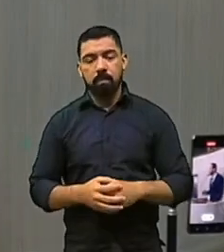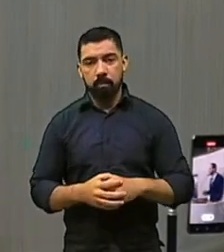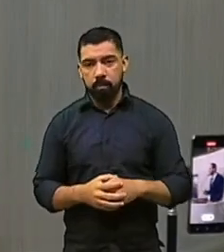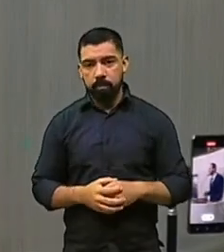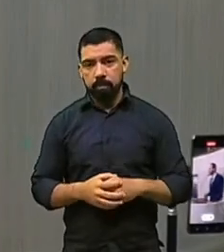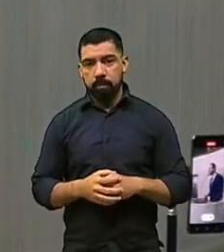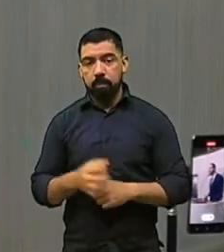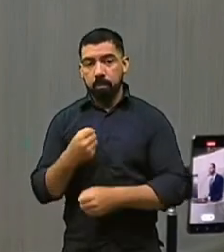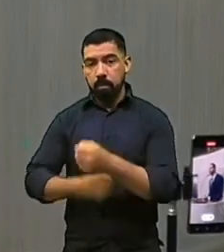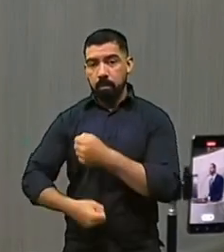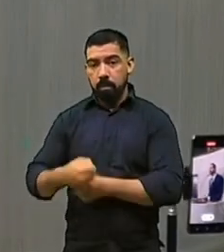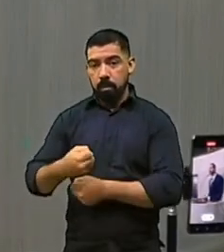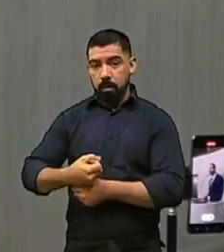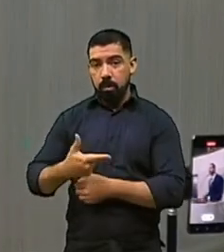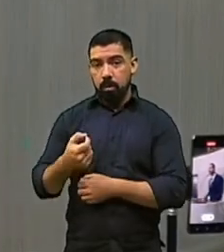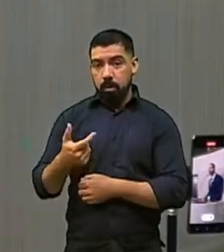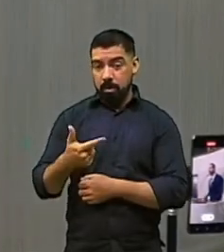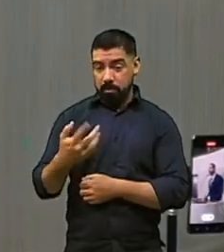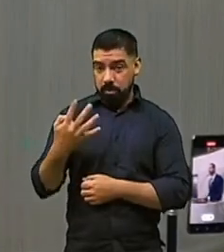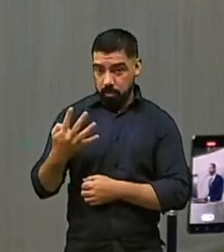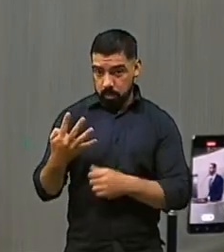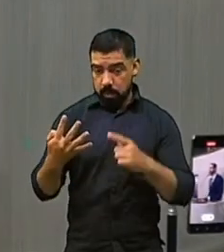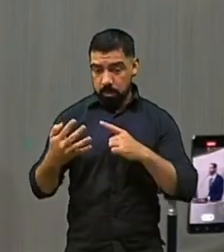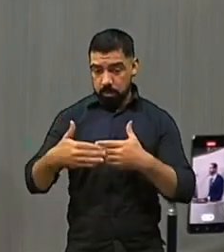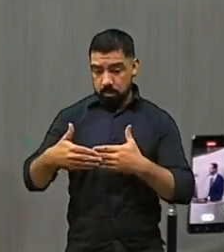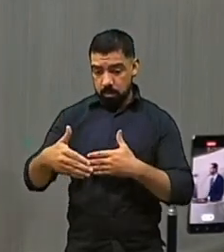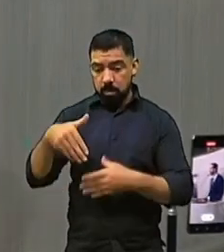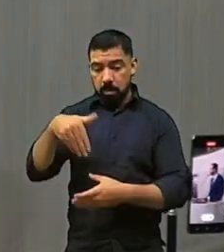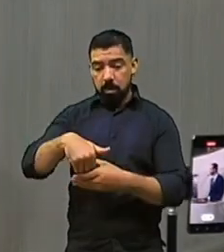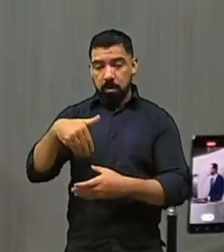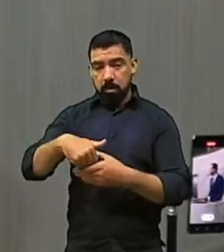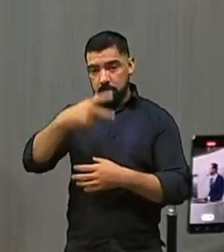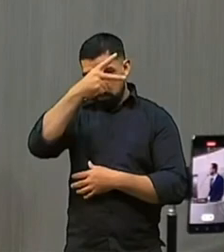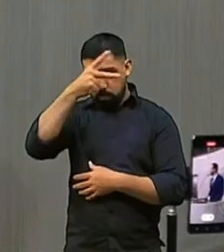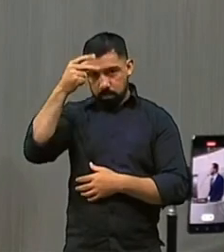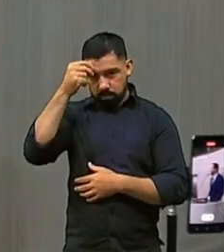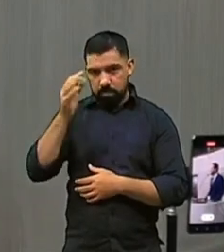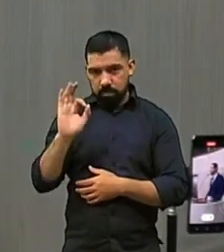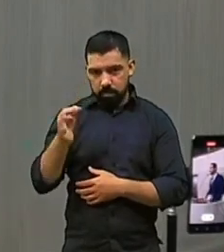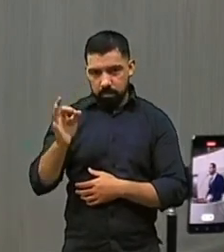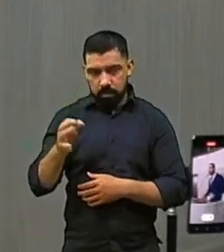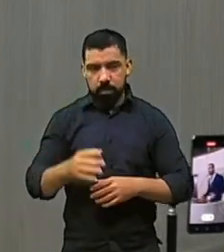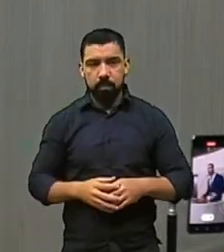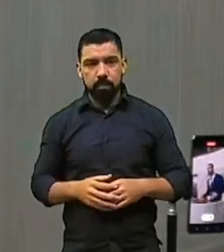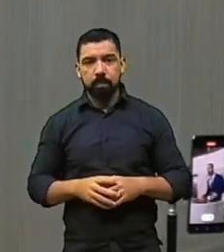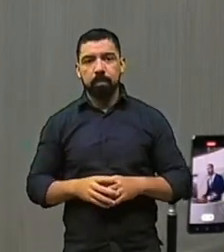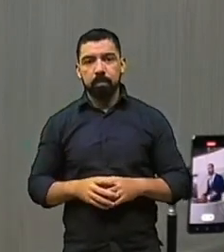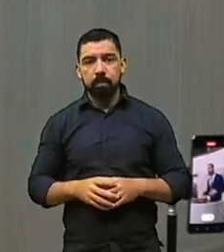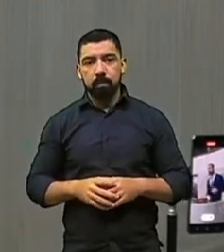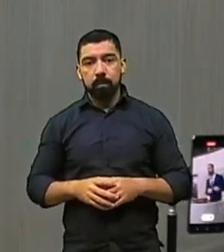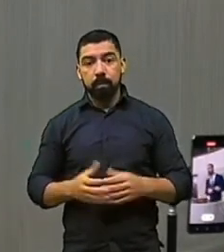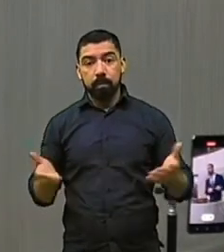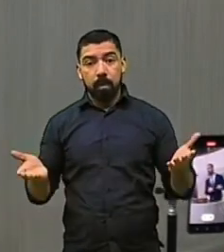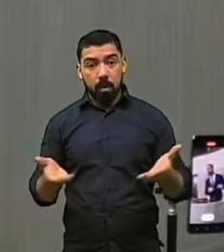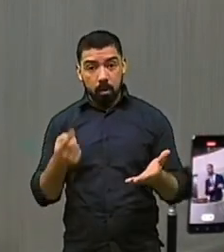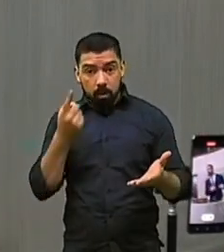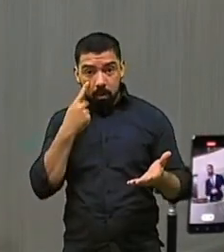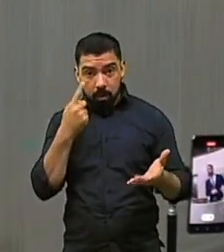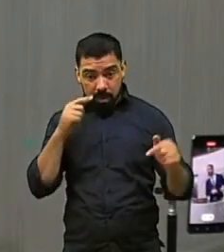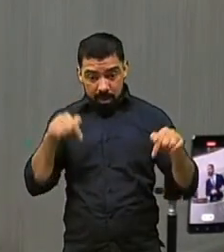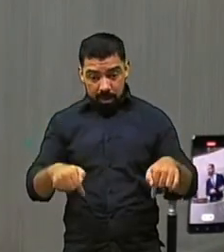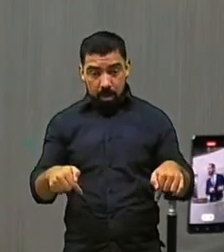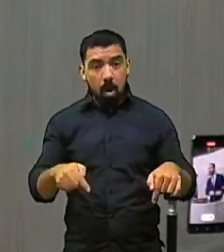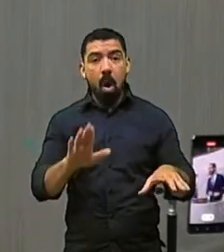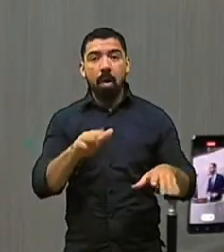Em 2024, teremos eleições para prefeito. E o que nós estamos já vendo, já no ano que não